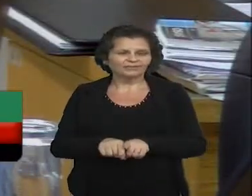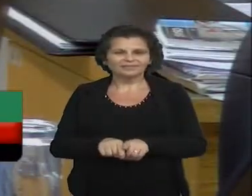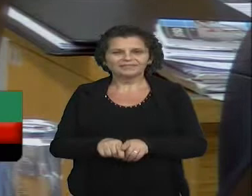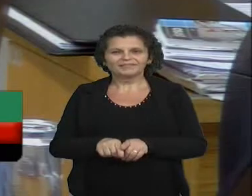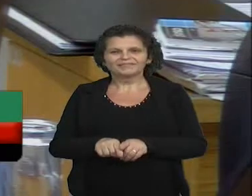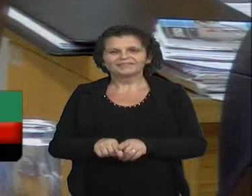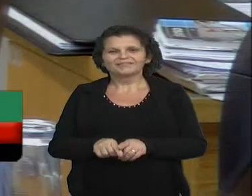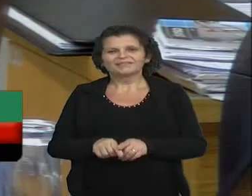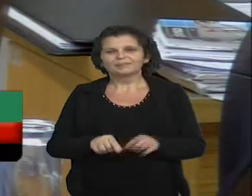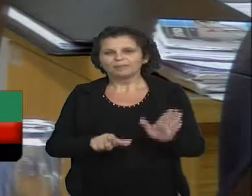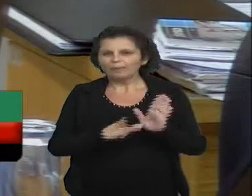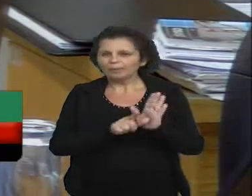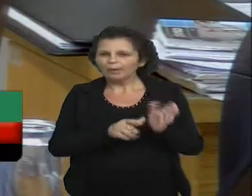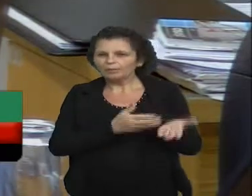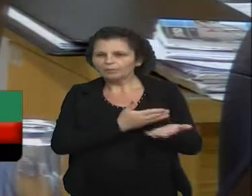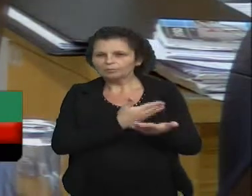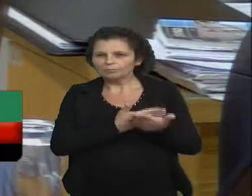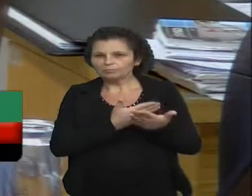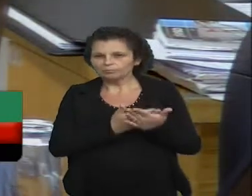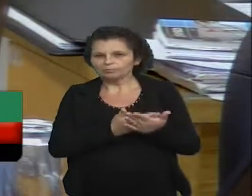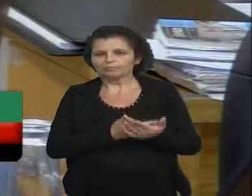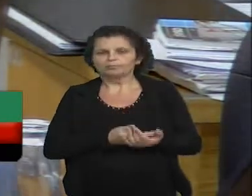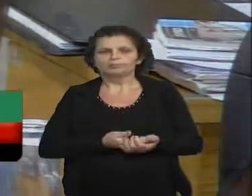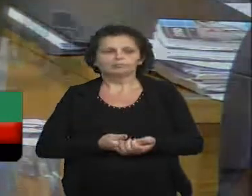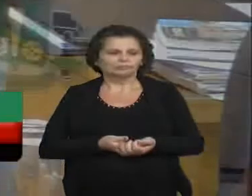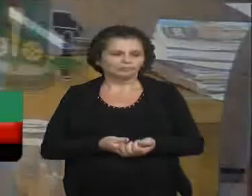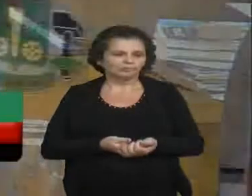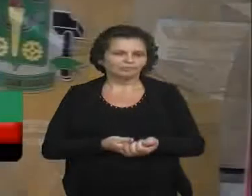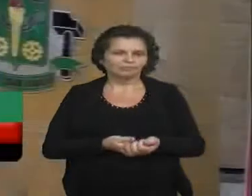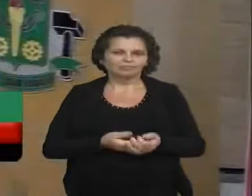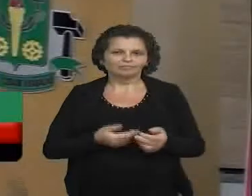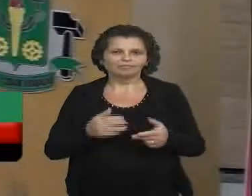do Legislativo na cidade de Osasco. Sim.